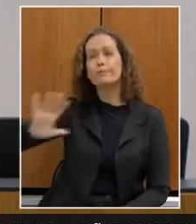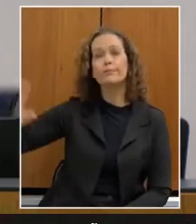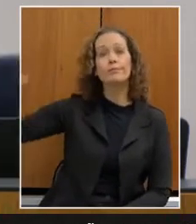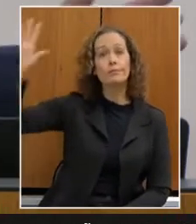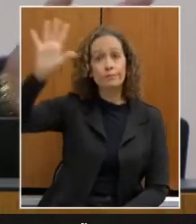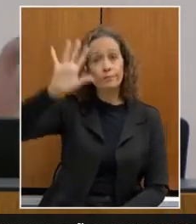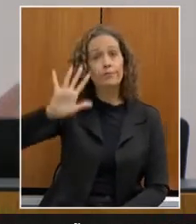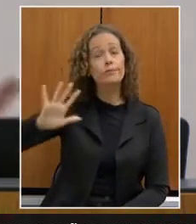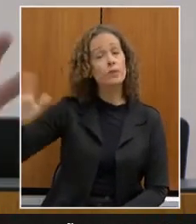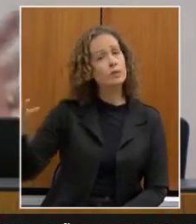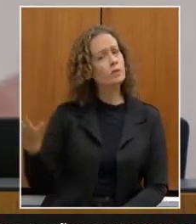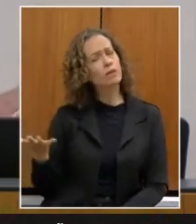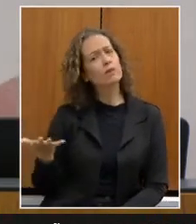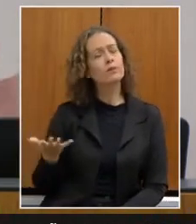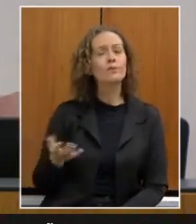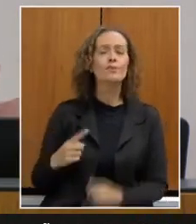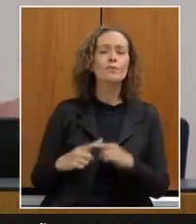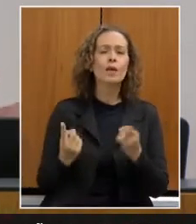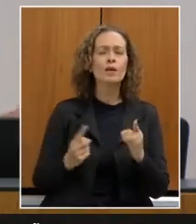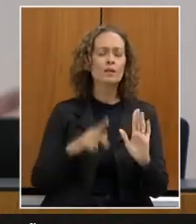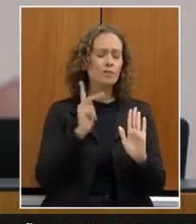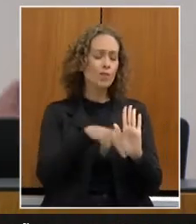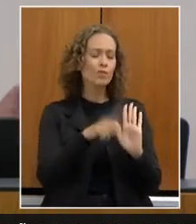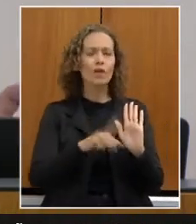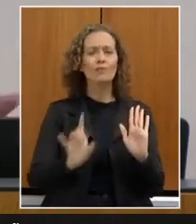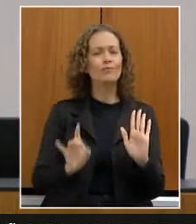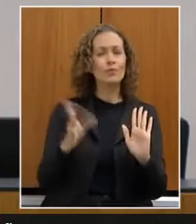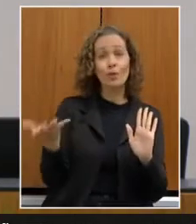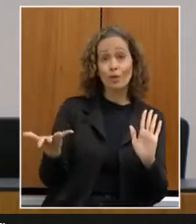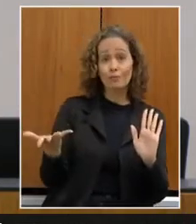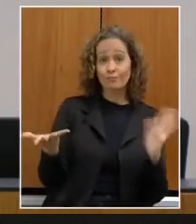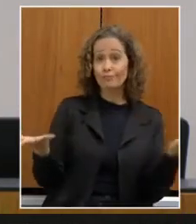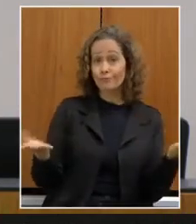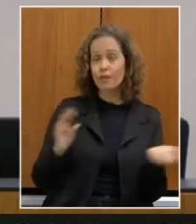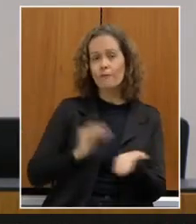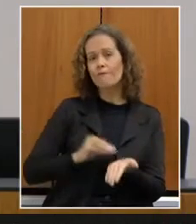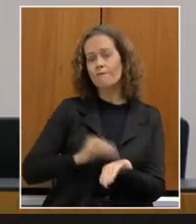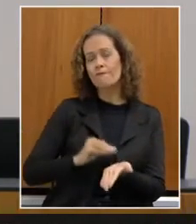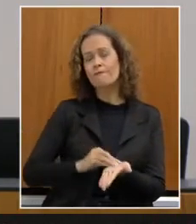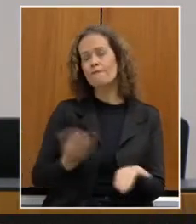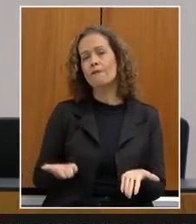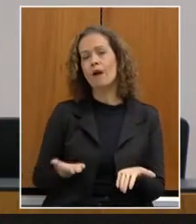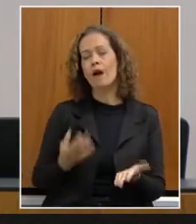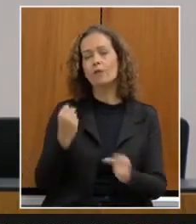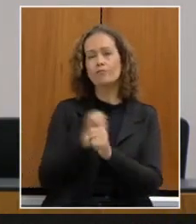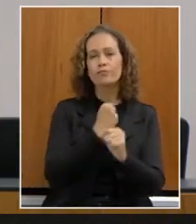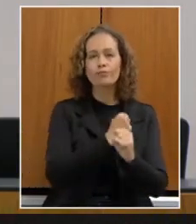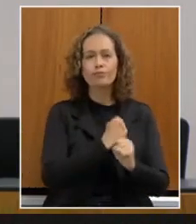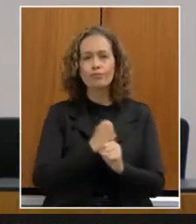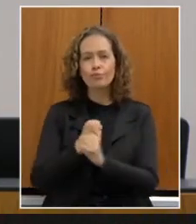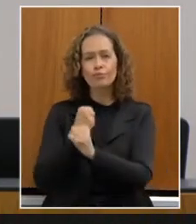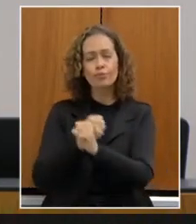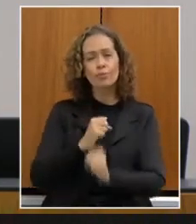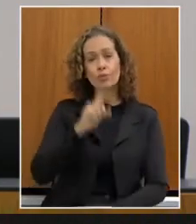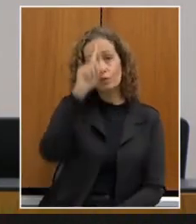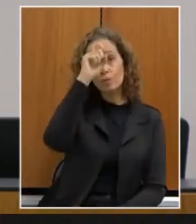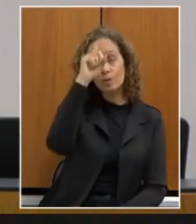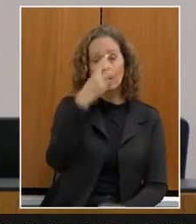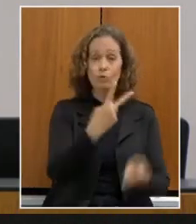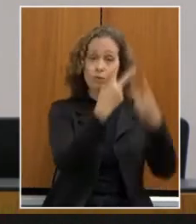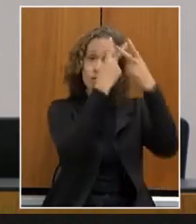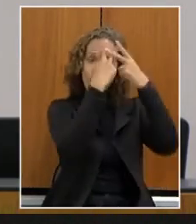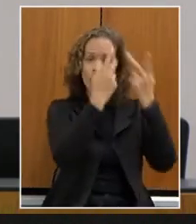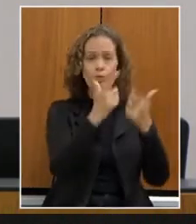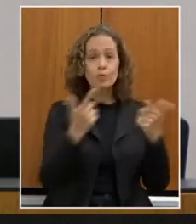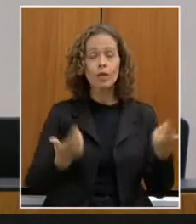E ficou apenas no projeto. Nós não tivemos, nós não vimos prosperar o Hospital do Trauma. Então,